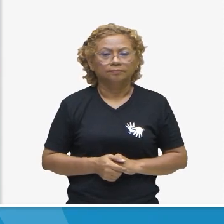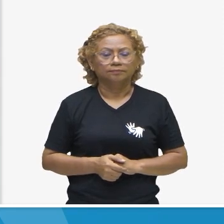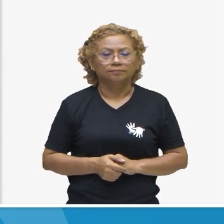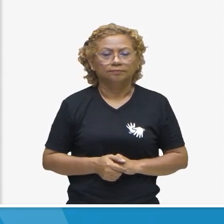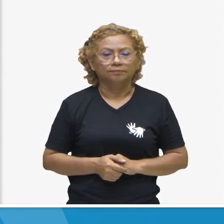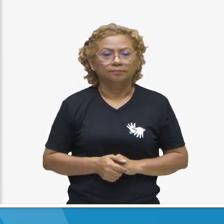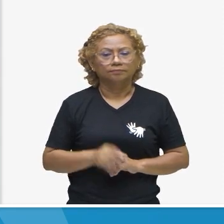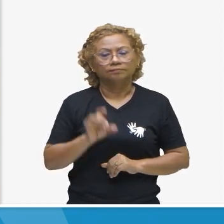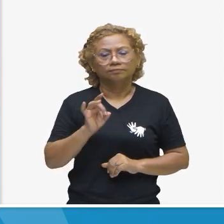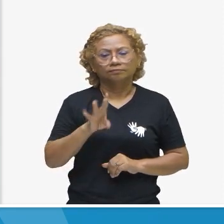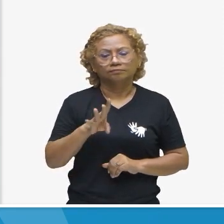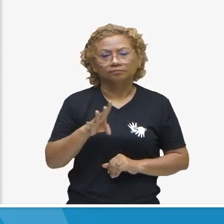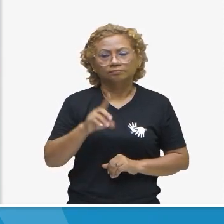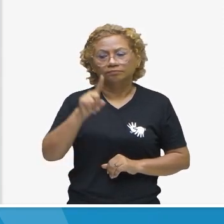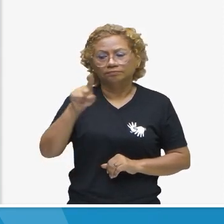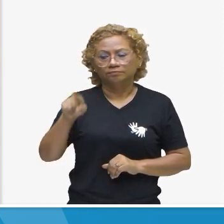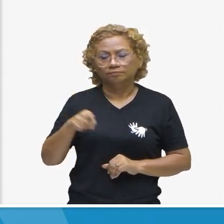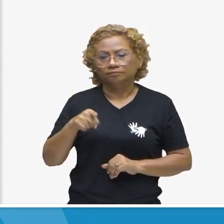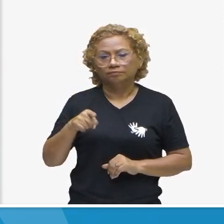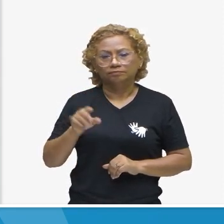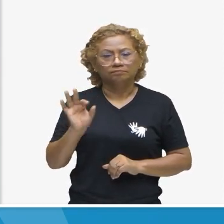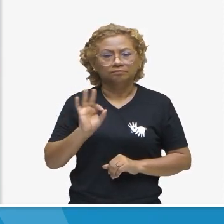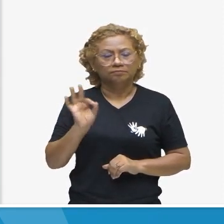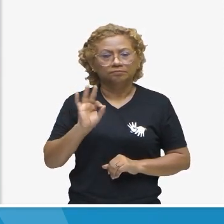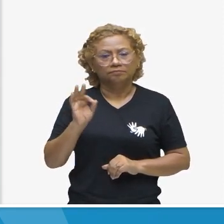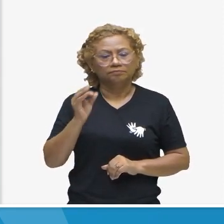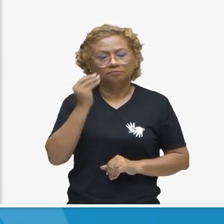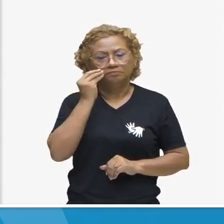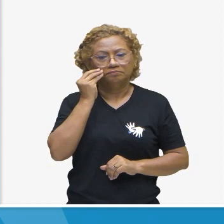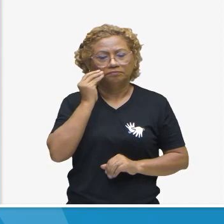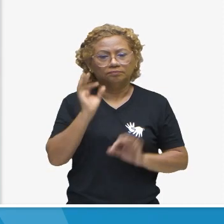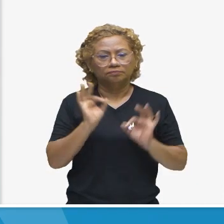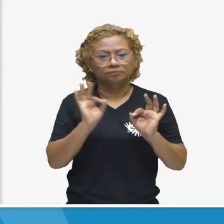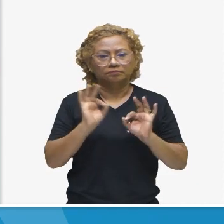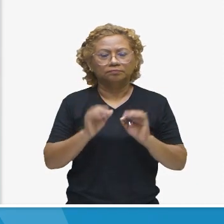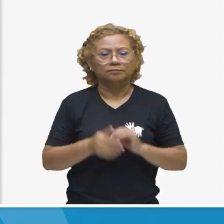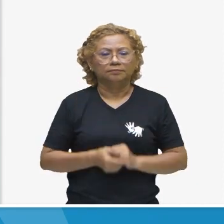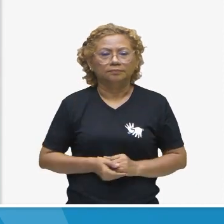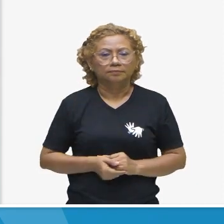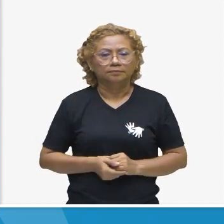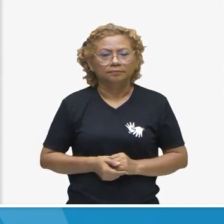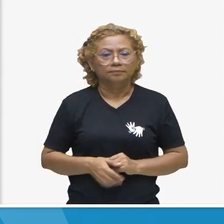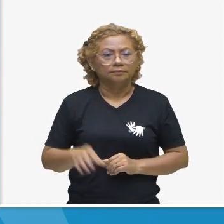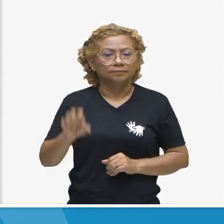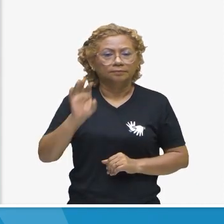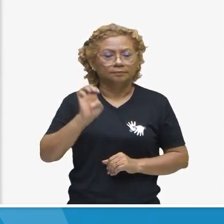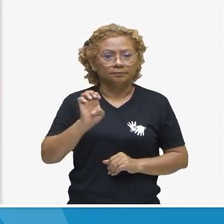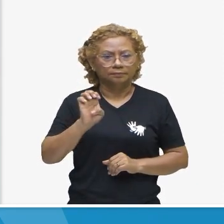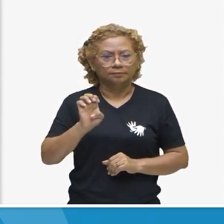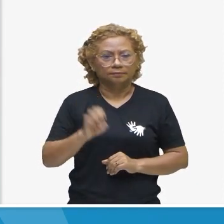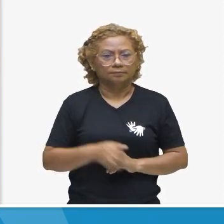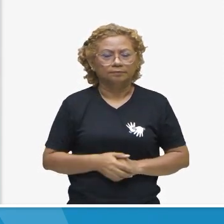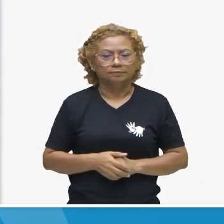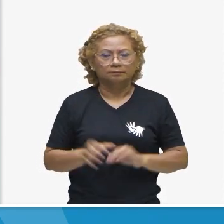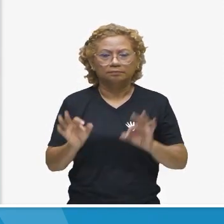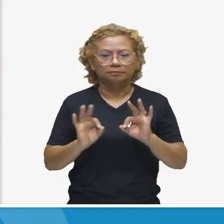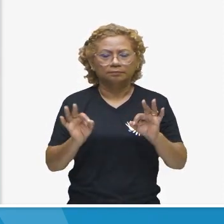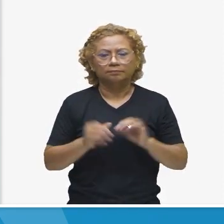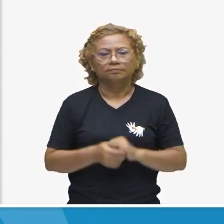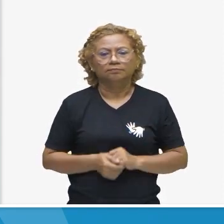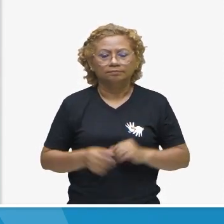formado. Então, nem lateralmente seria uma reta. A letra E, muito menos, né? Então, a